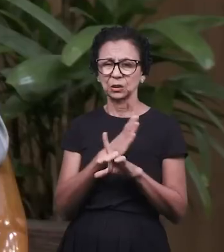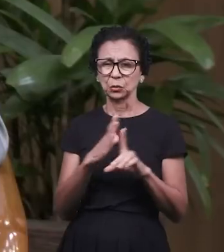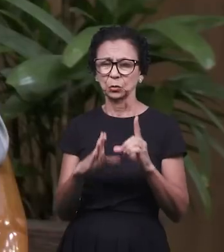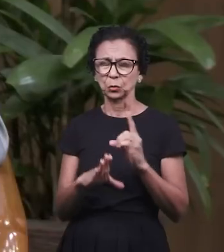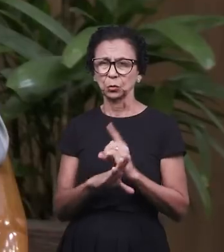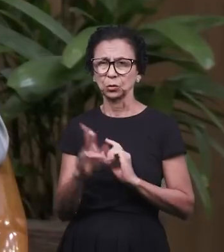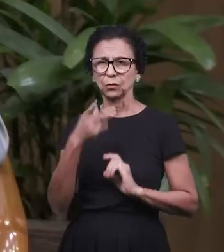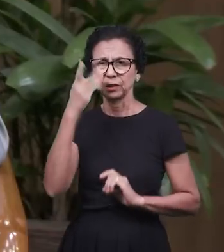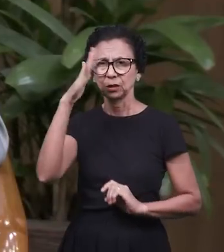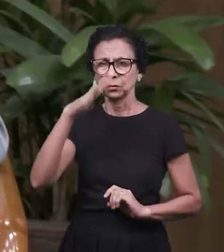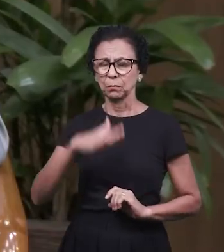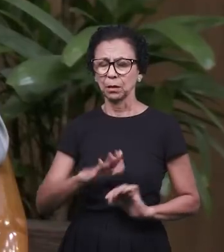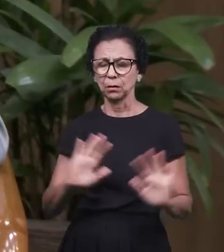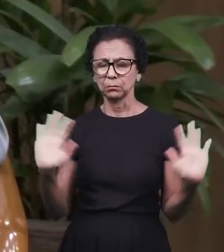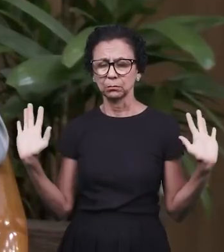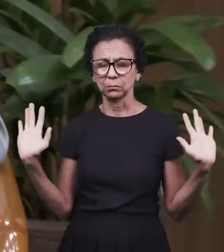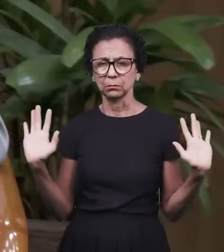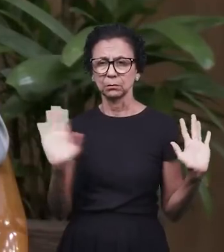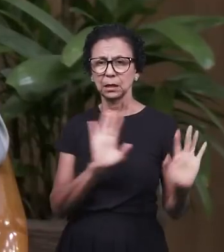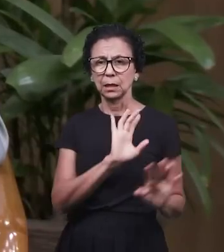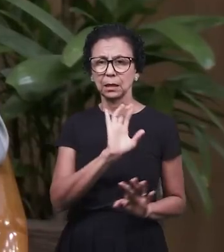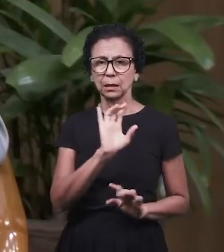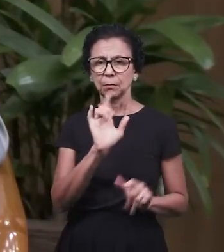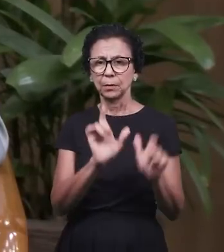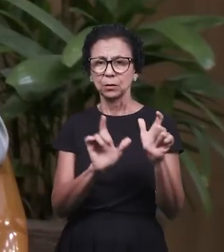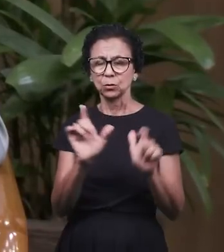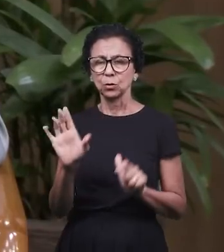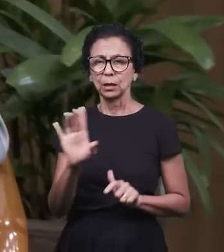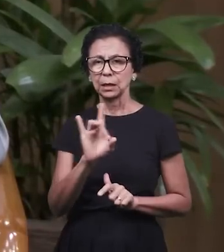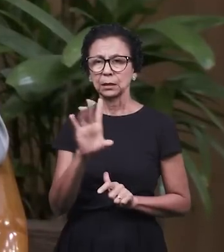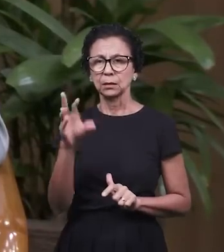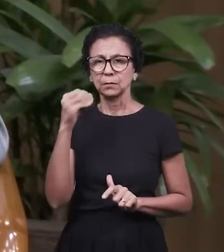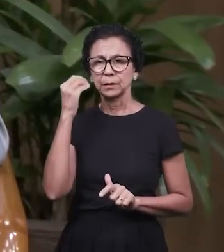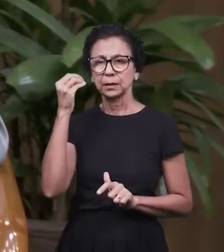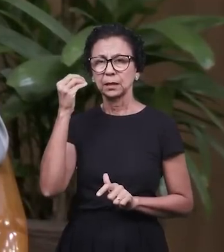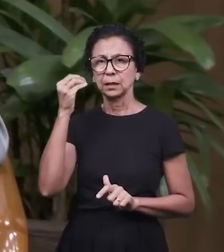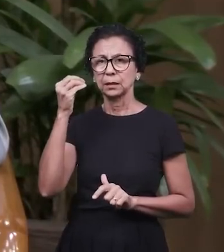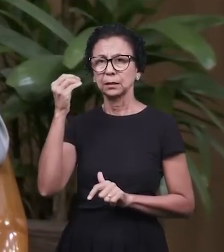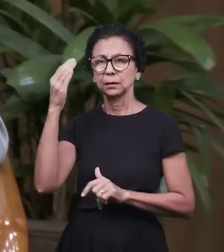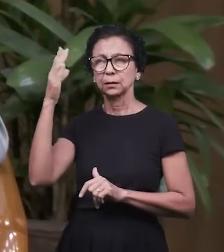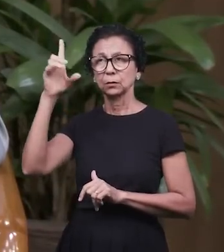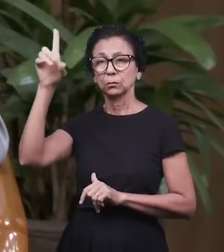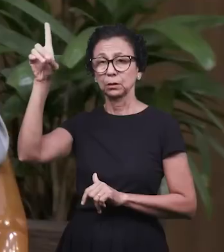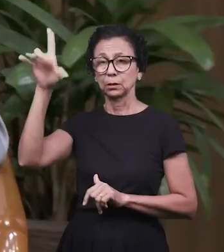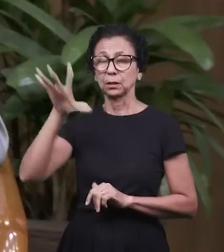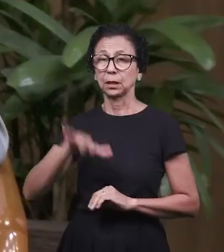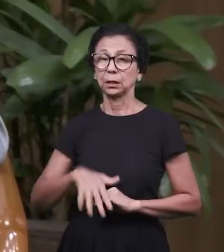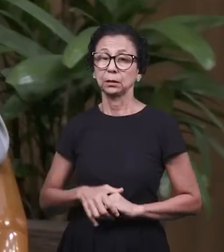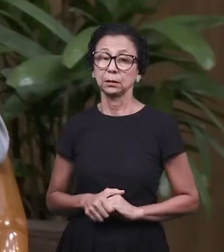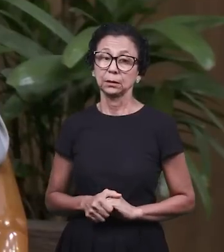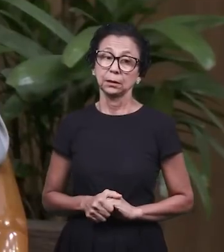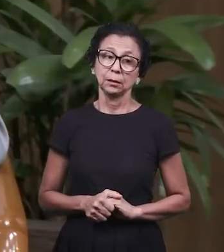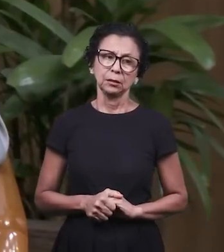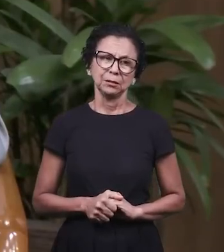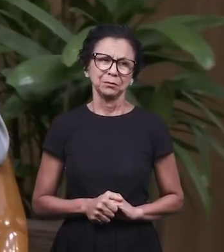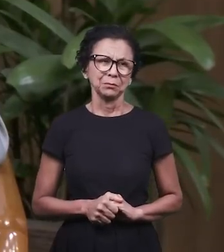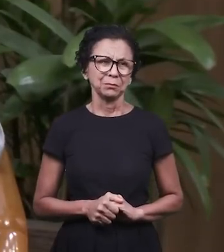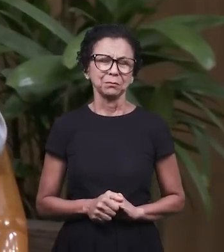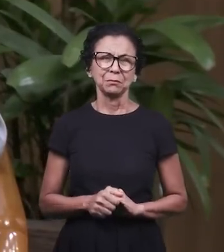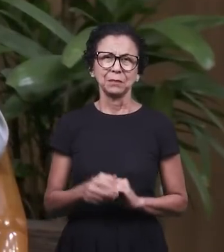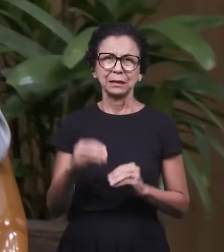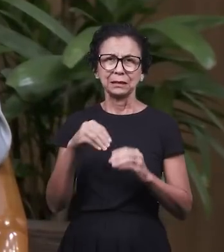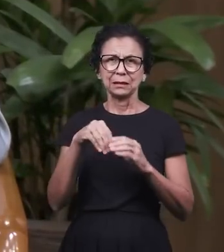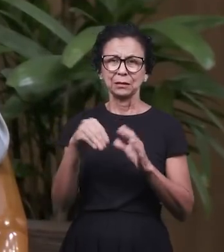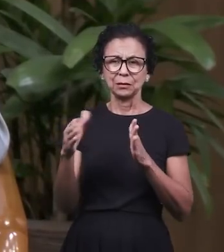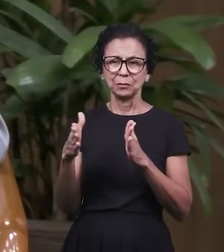não temos, cada um tem a sua experiência com Deus, mas a discussão se fez se aquela atitude que estava acontecendo ali naquele culto, se